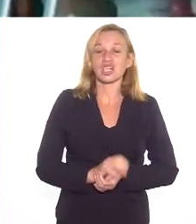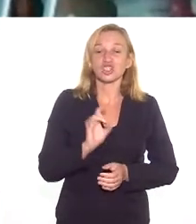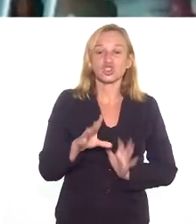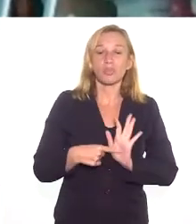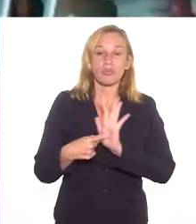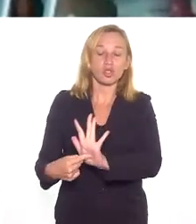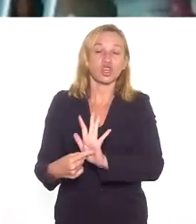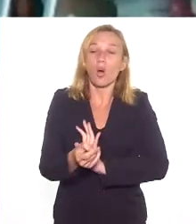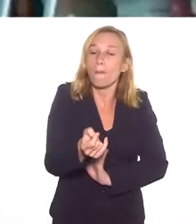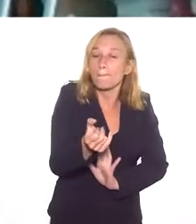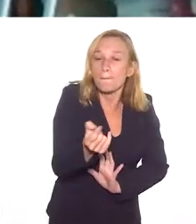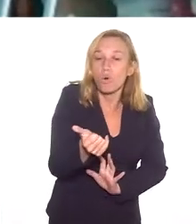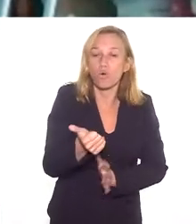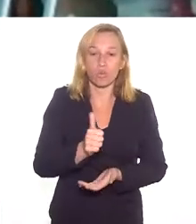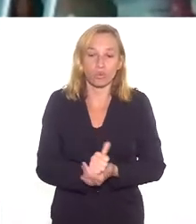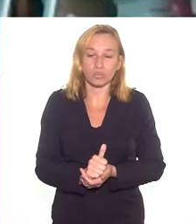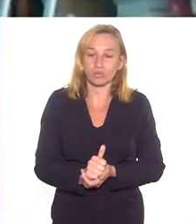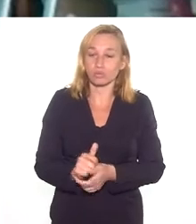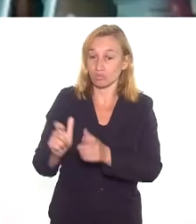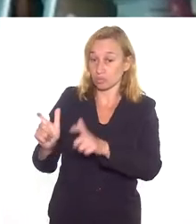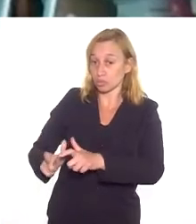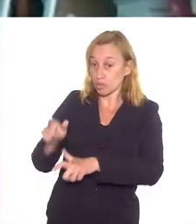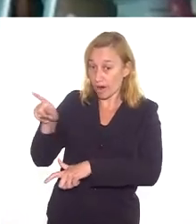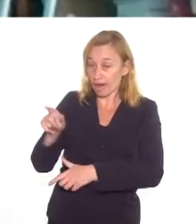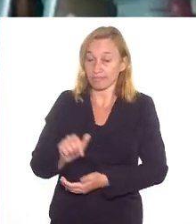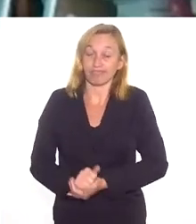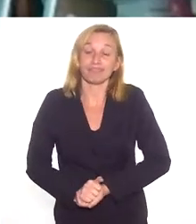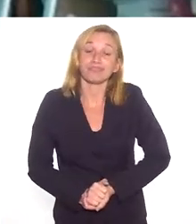ciumento. Mas, enfim, só para mostrar um pouco